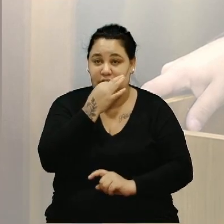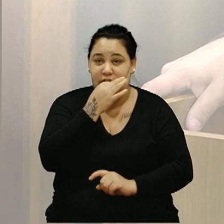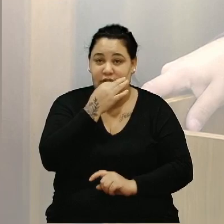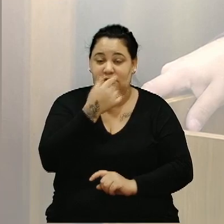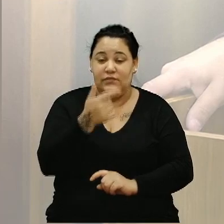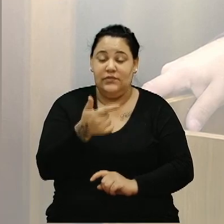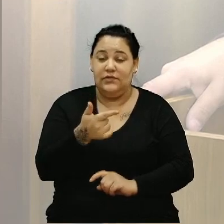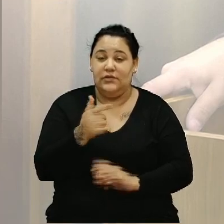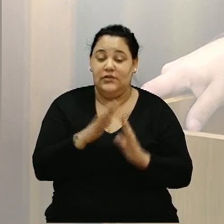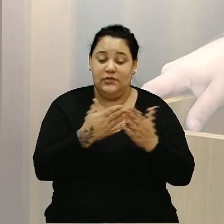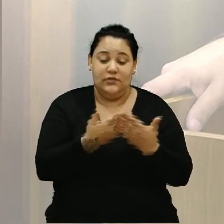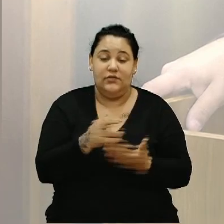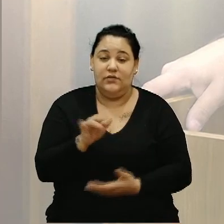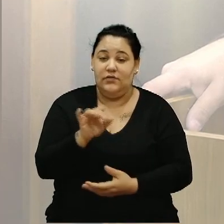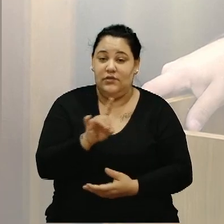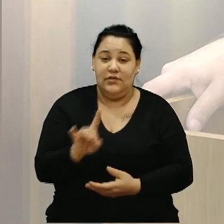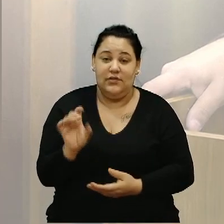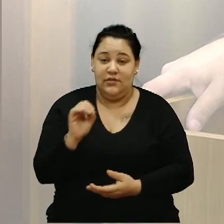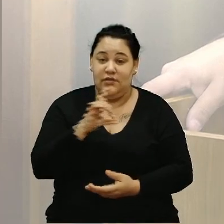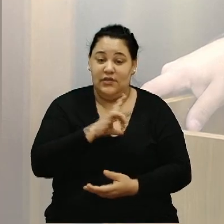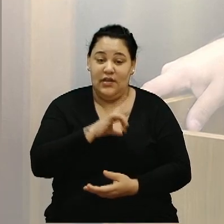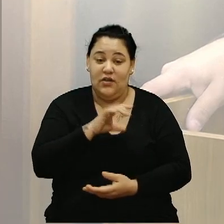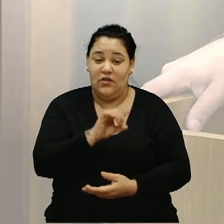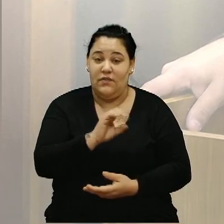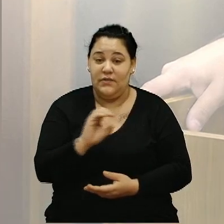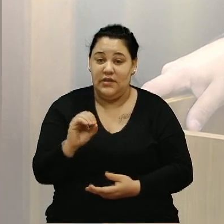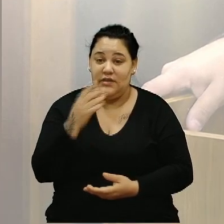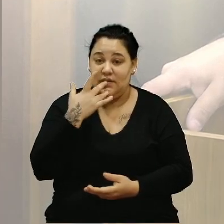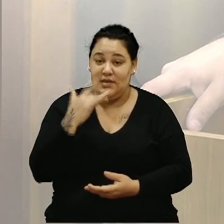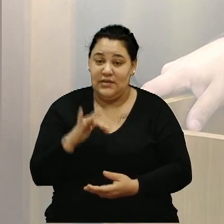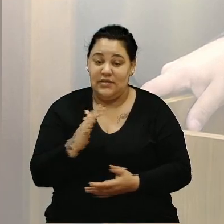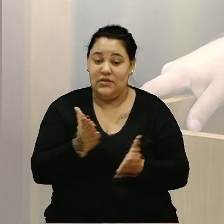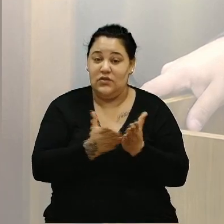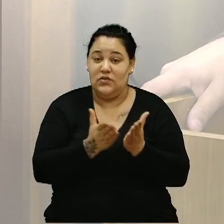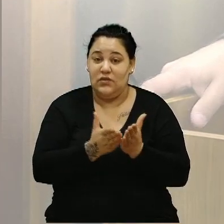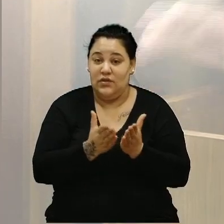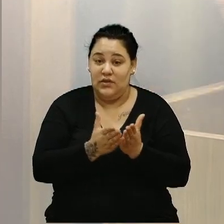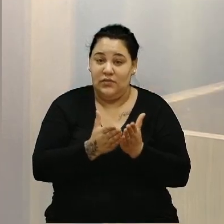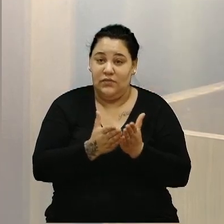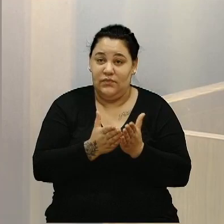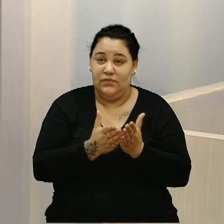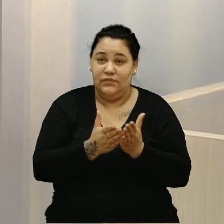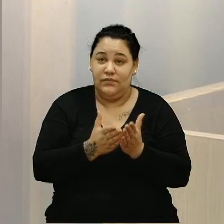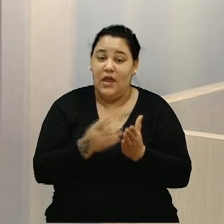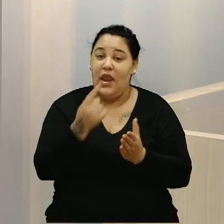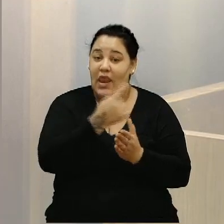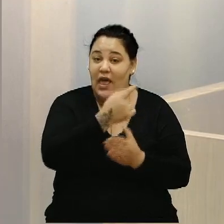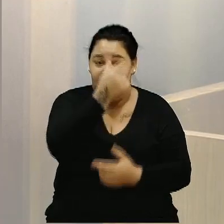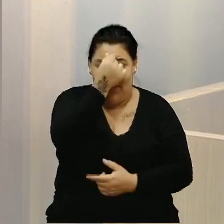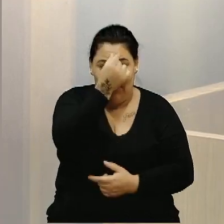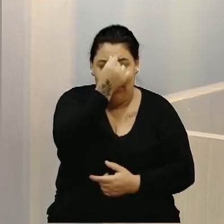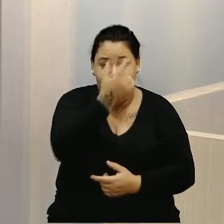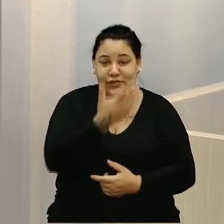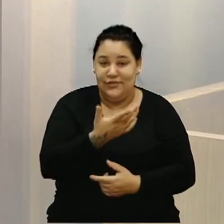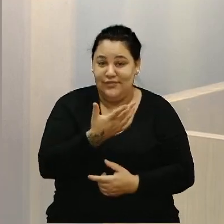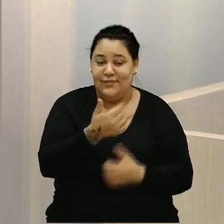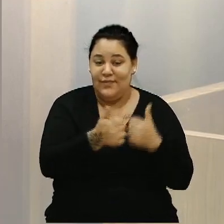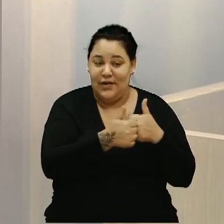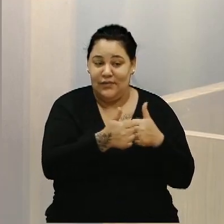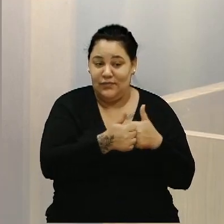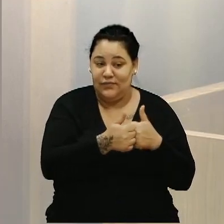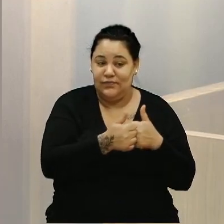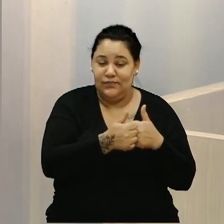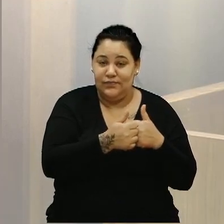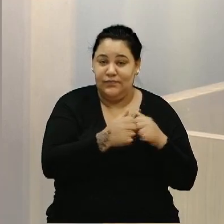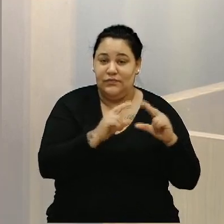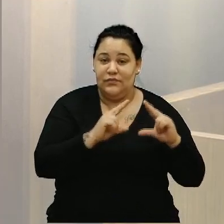Risso. São 900 crianças que estão estudando na Anhanguera. Então é isso, era necessário, era